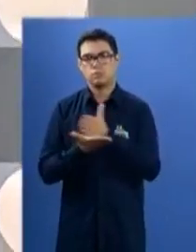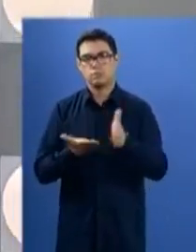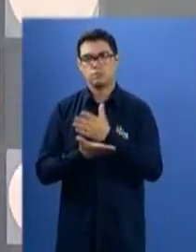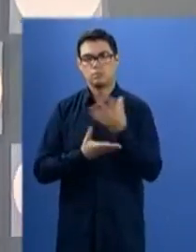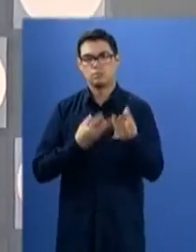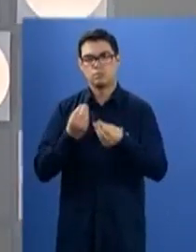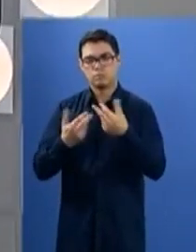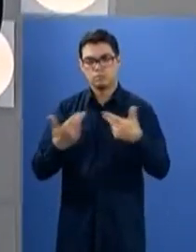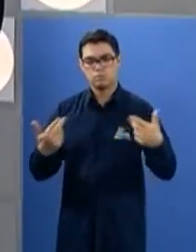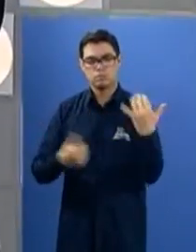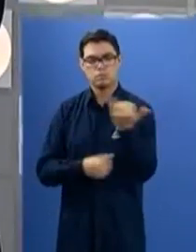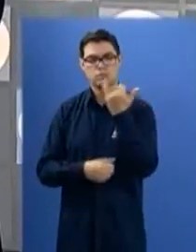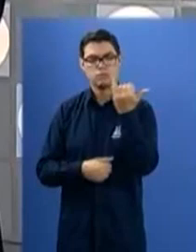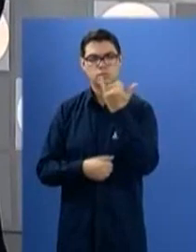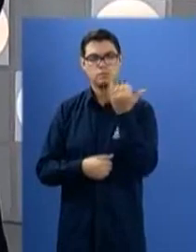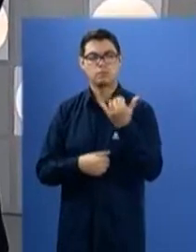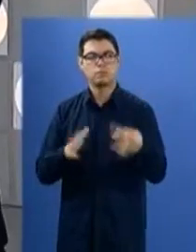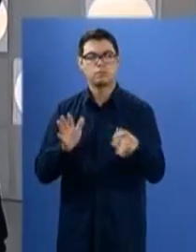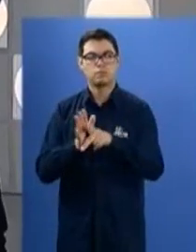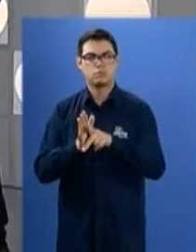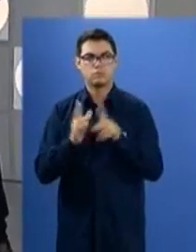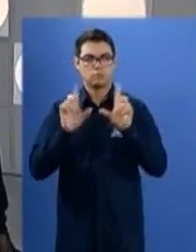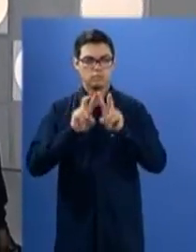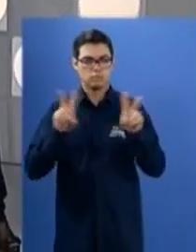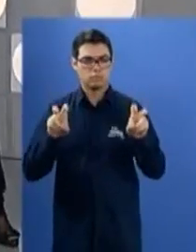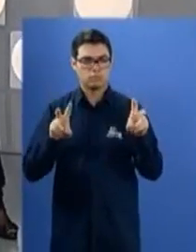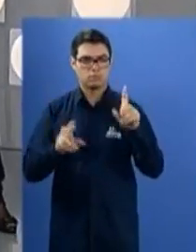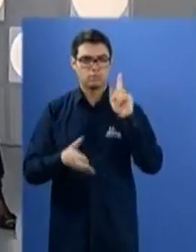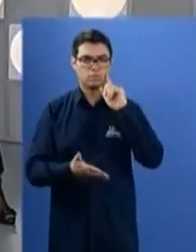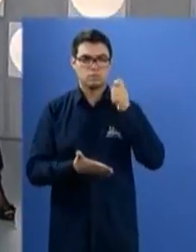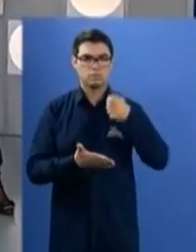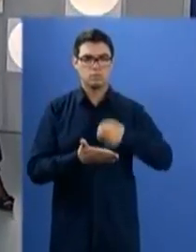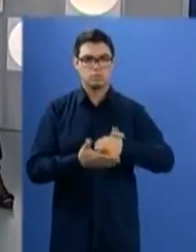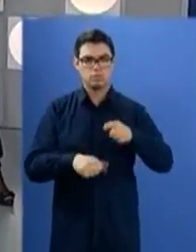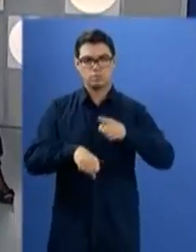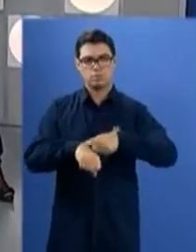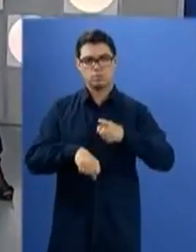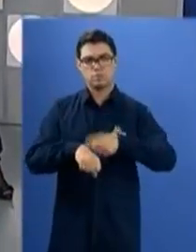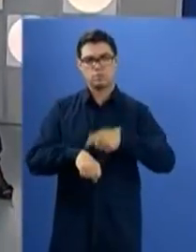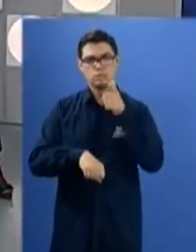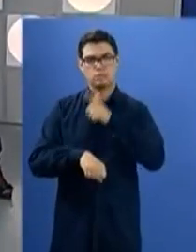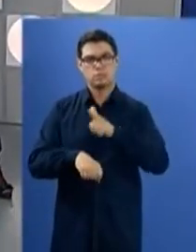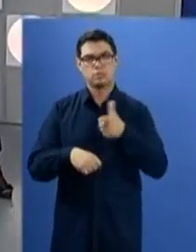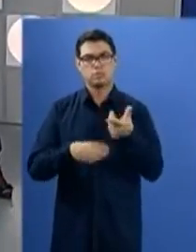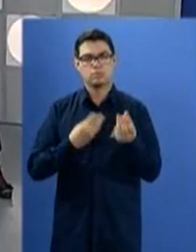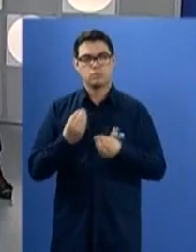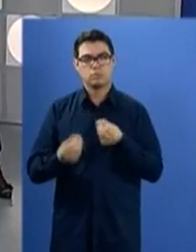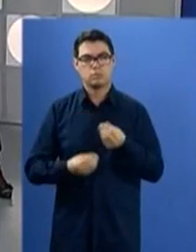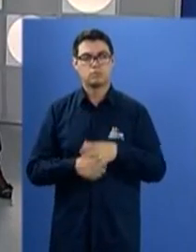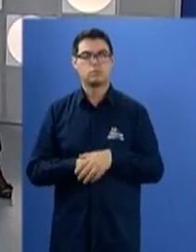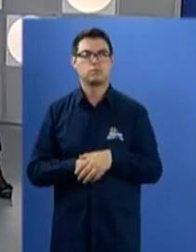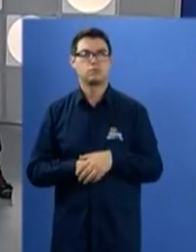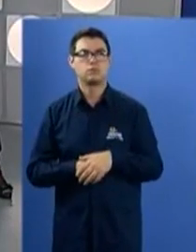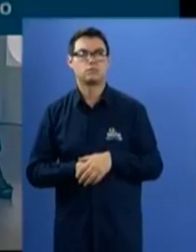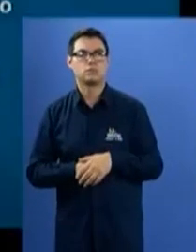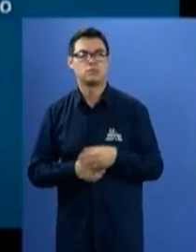bem importantes sobre a tomada de tempo. Determinar tempo padrão, número